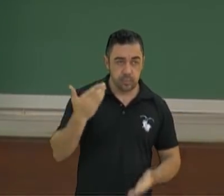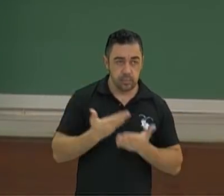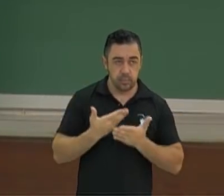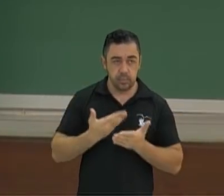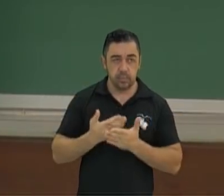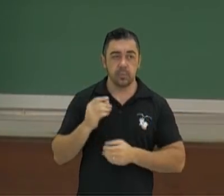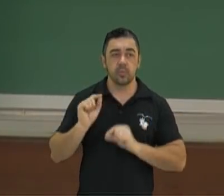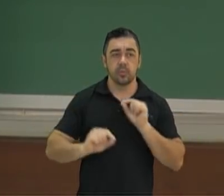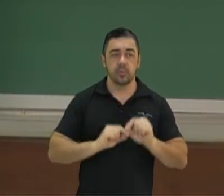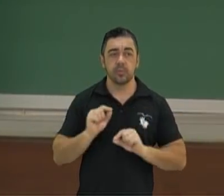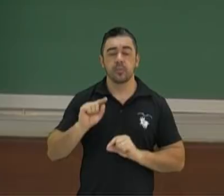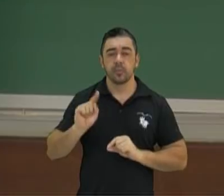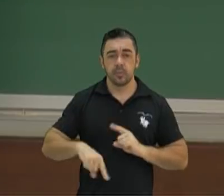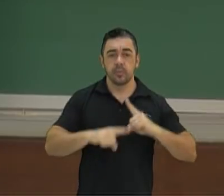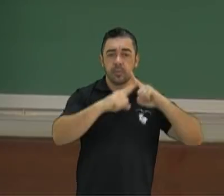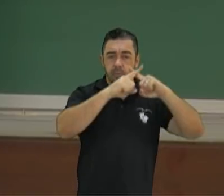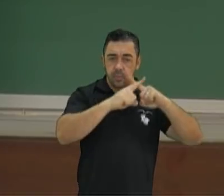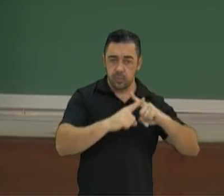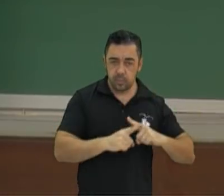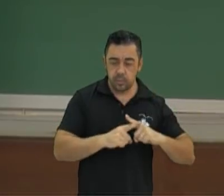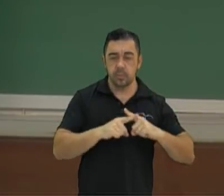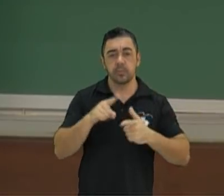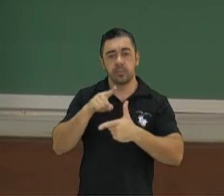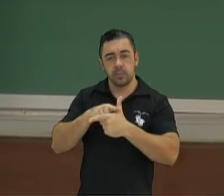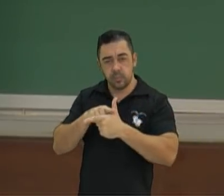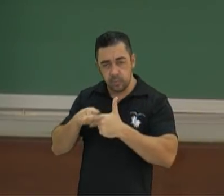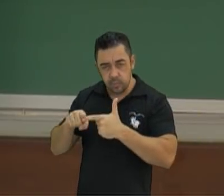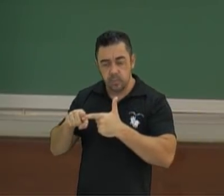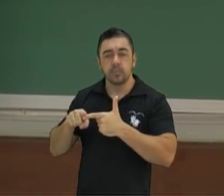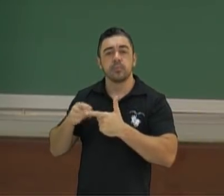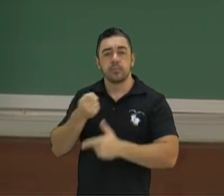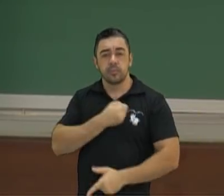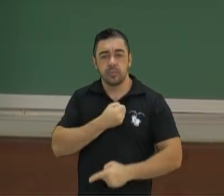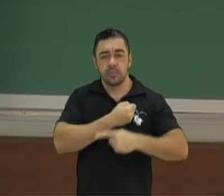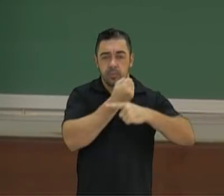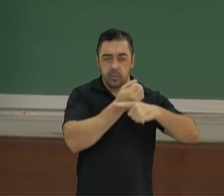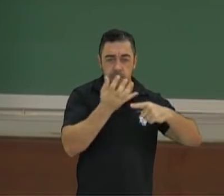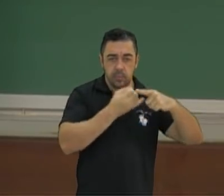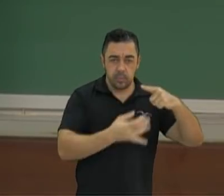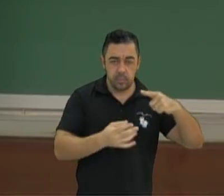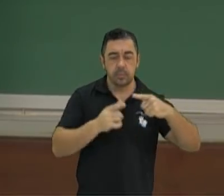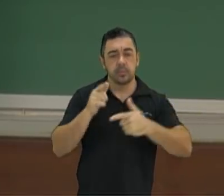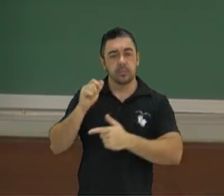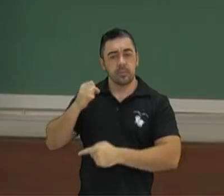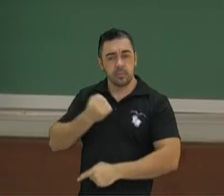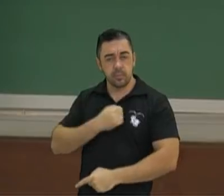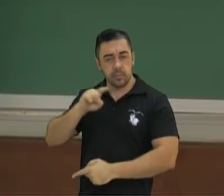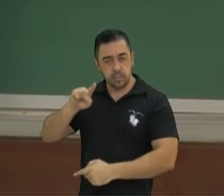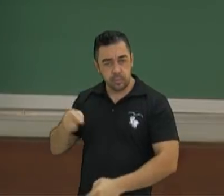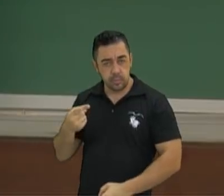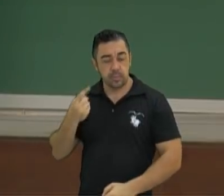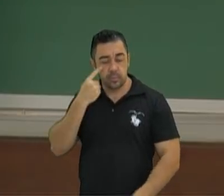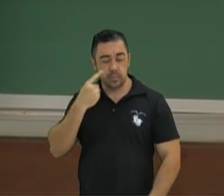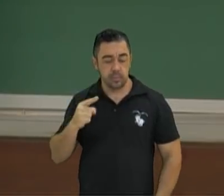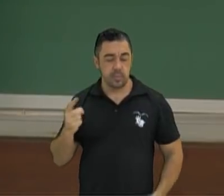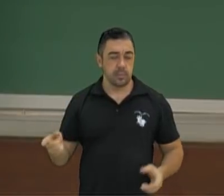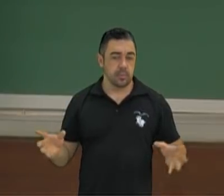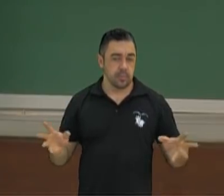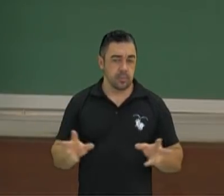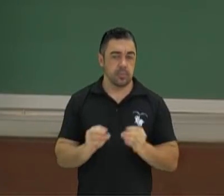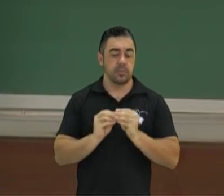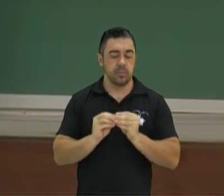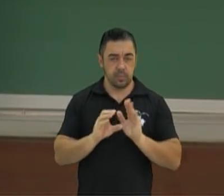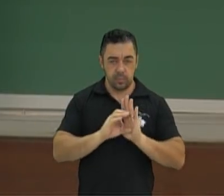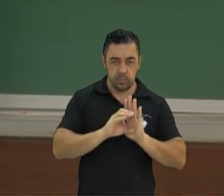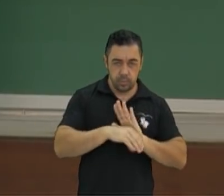nós vamos falar sobre multiplicação e divisão de números racionais. Nós vamos fazer uma retomada sobre